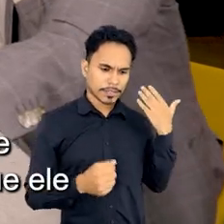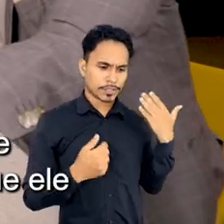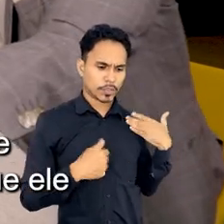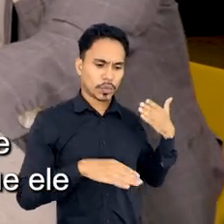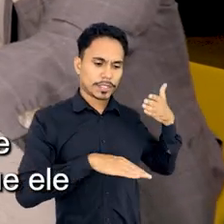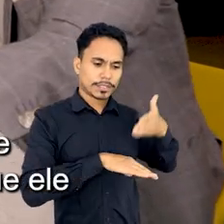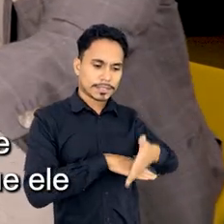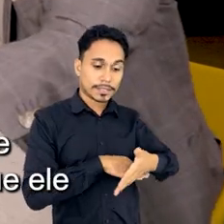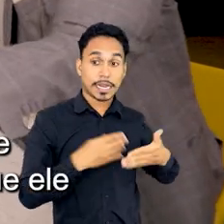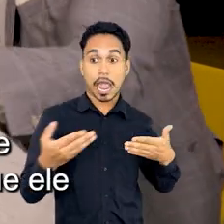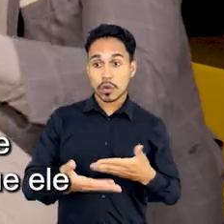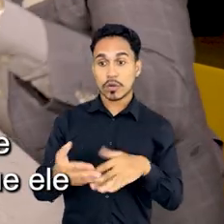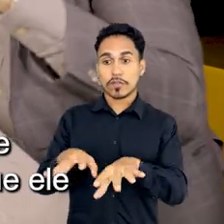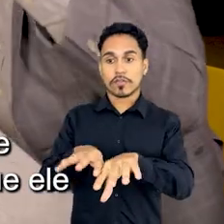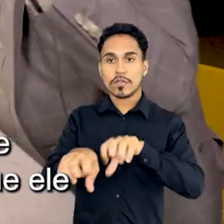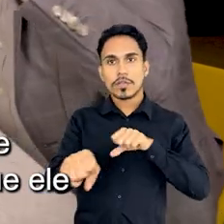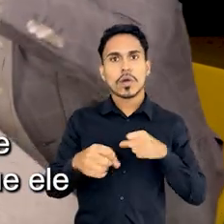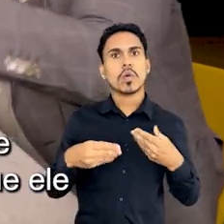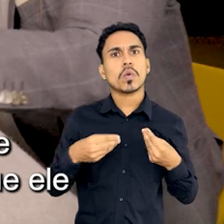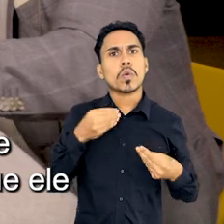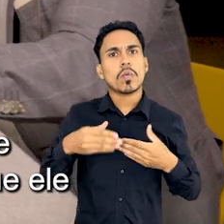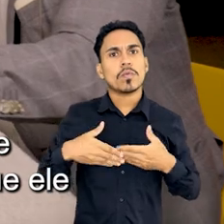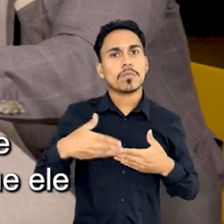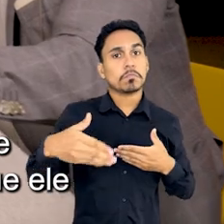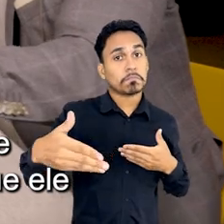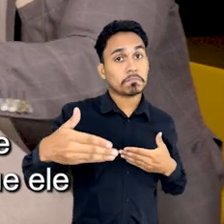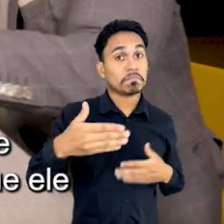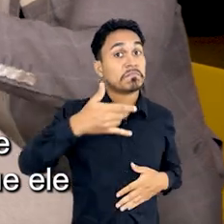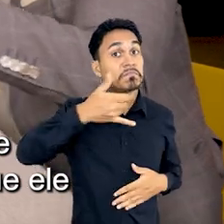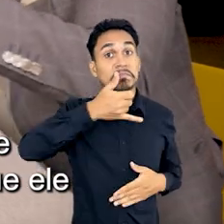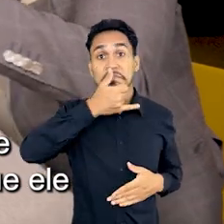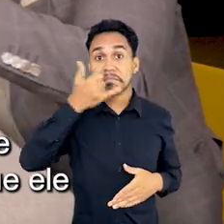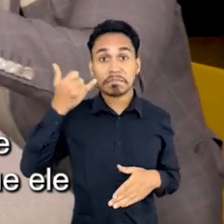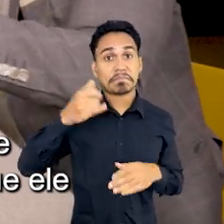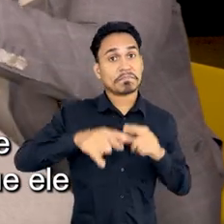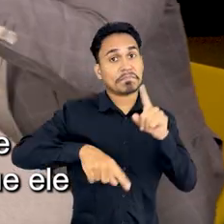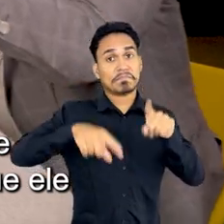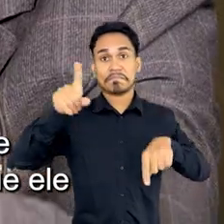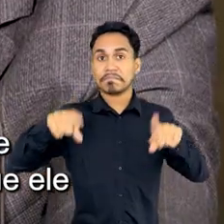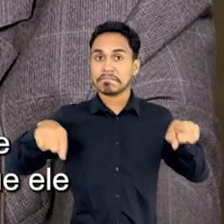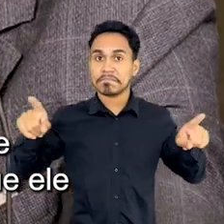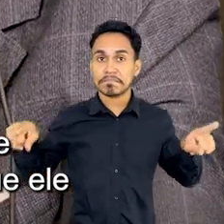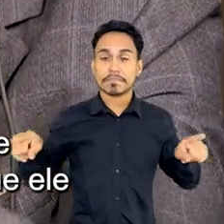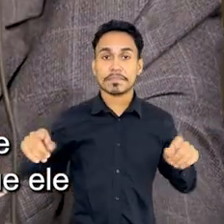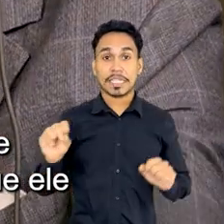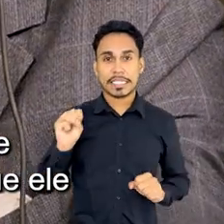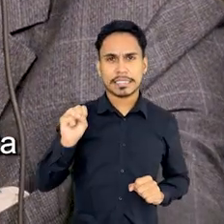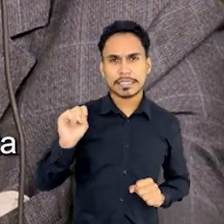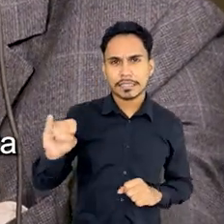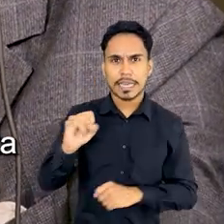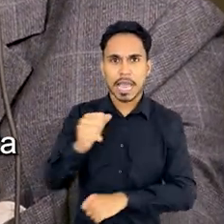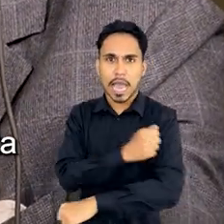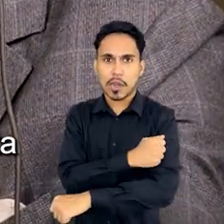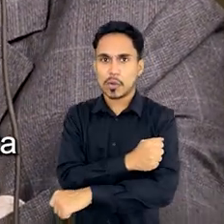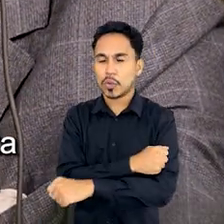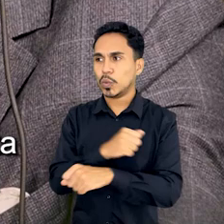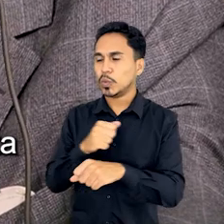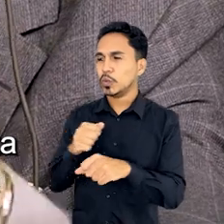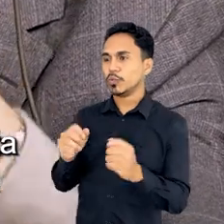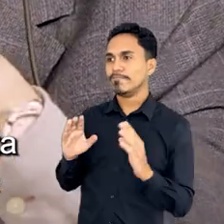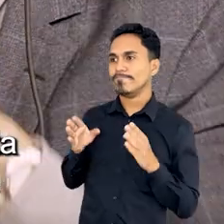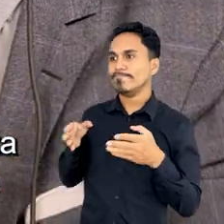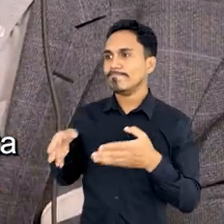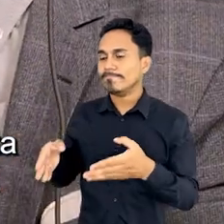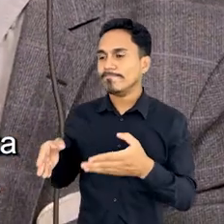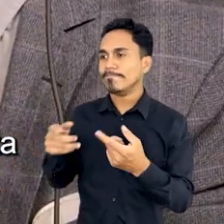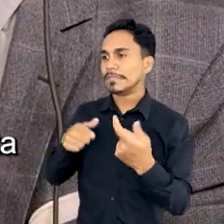entrada dele então se a gente começa com um aluno e que demanda dele conhecimentos ou experiências que ele não tem tem ele vai dizer essa escola